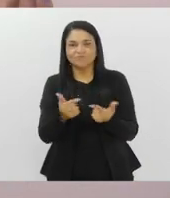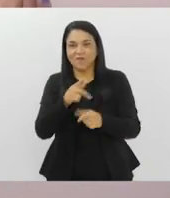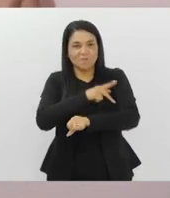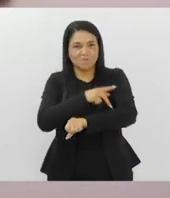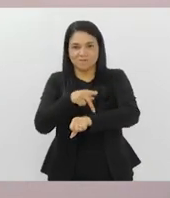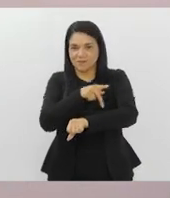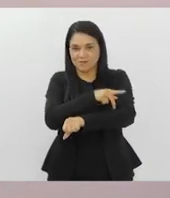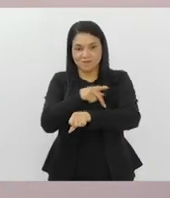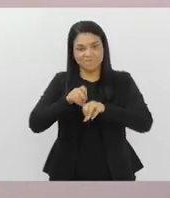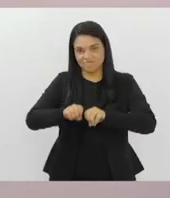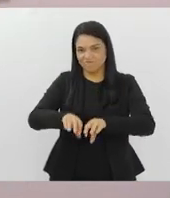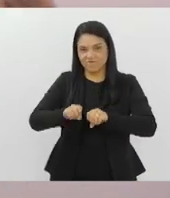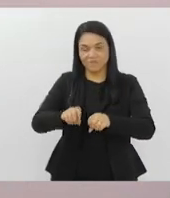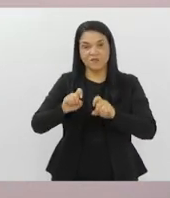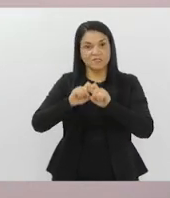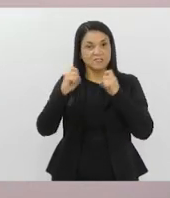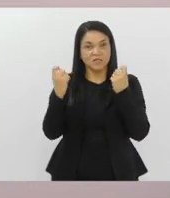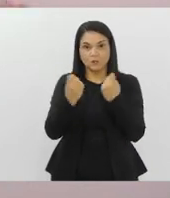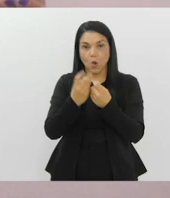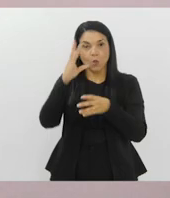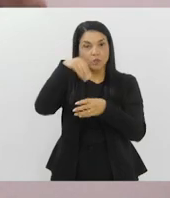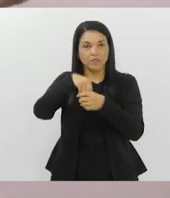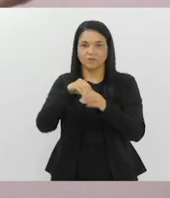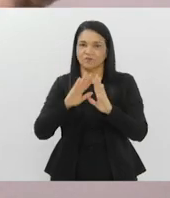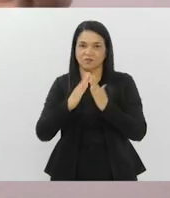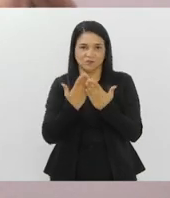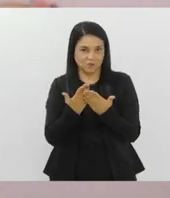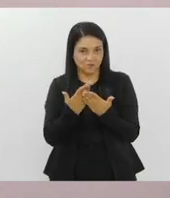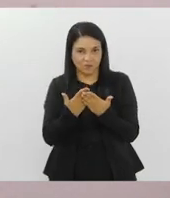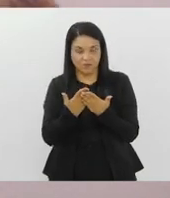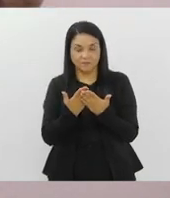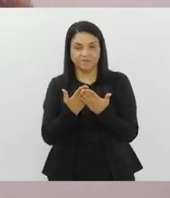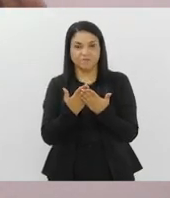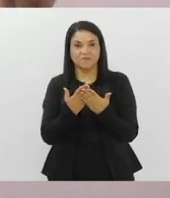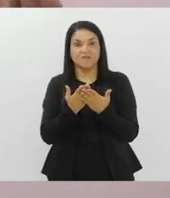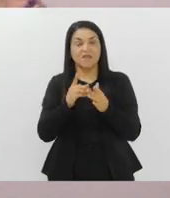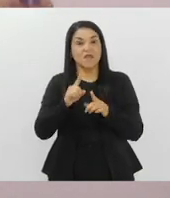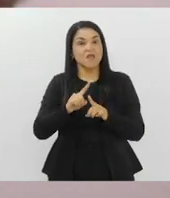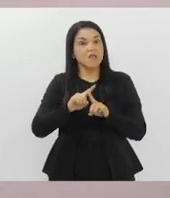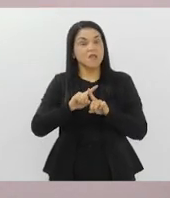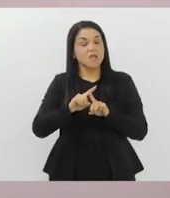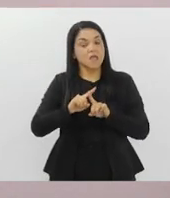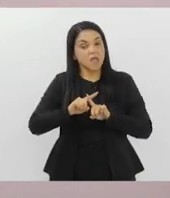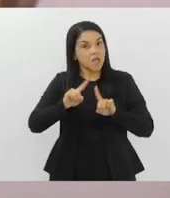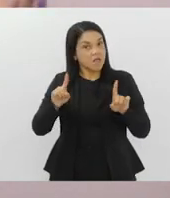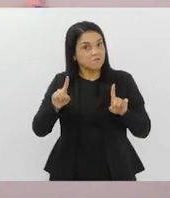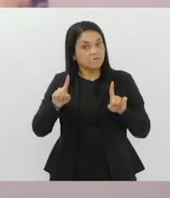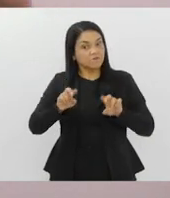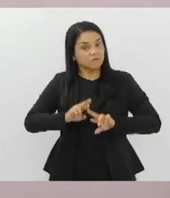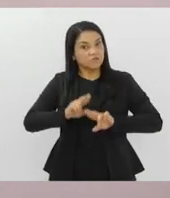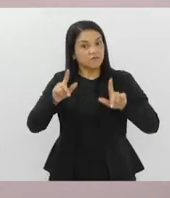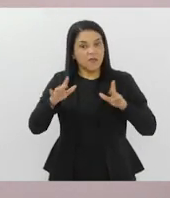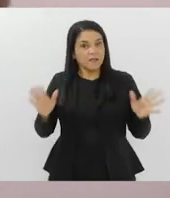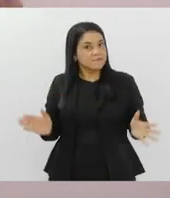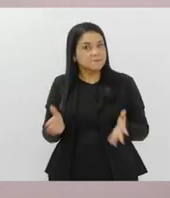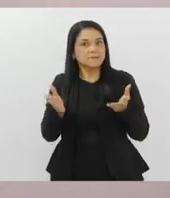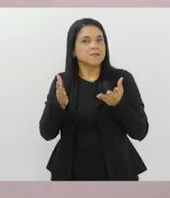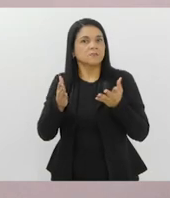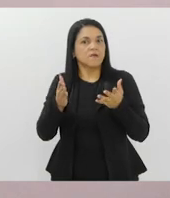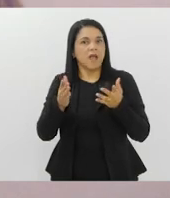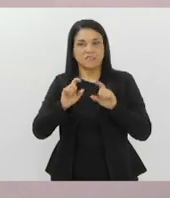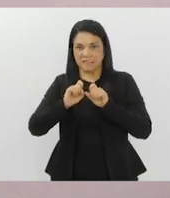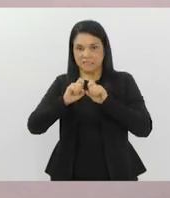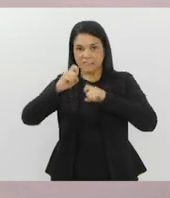sobre educação sexual dentro das escolas. Isso não quer dizer que vão incentivar os adolescentes a fazerem